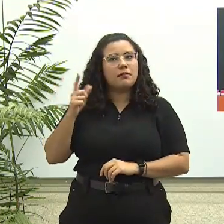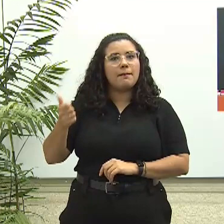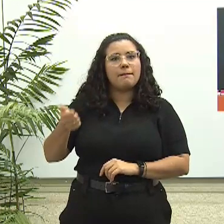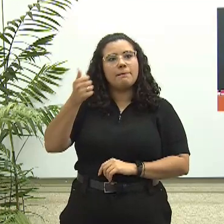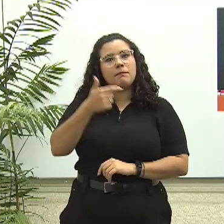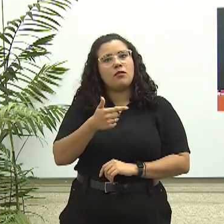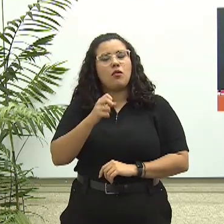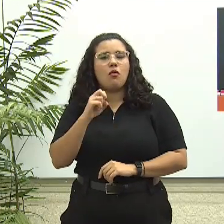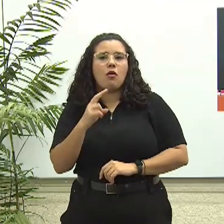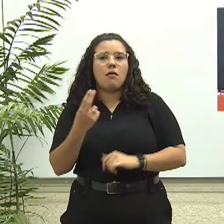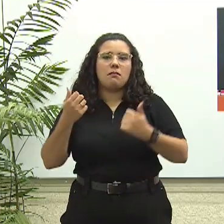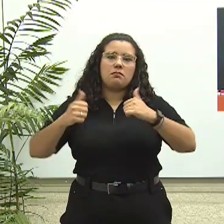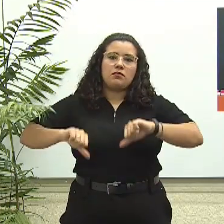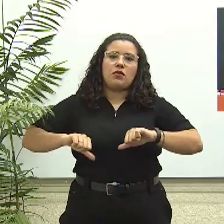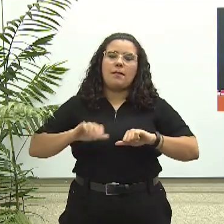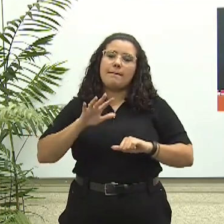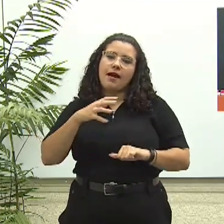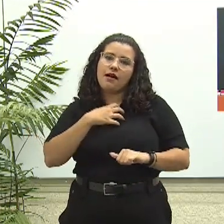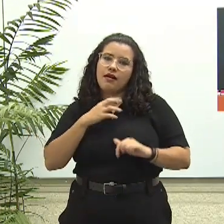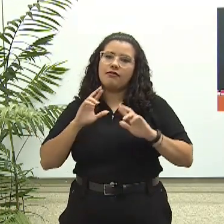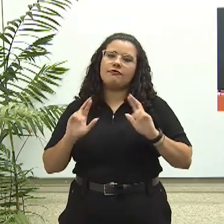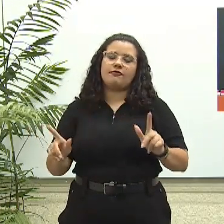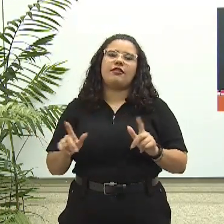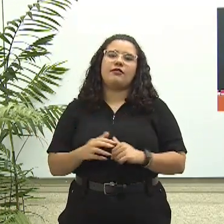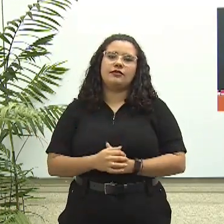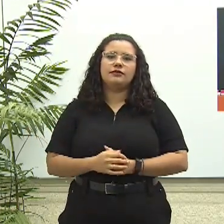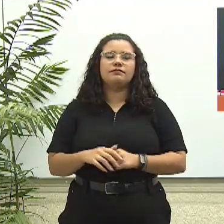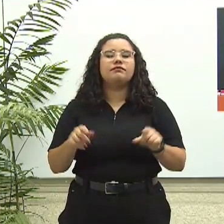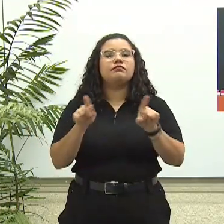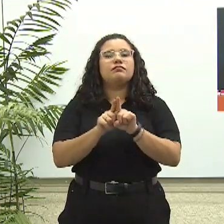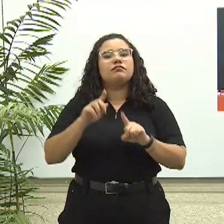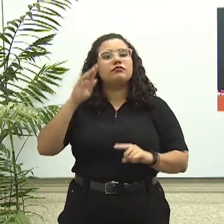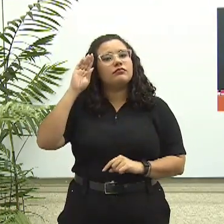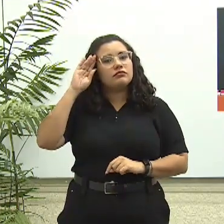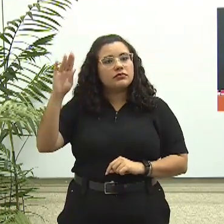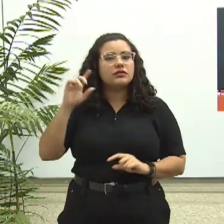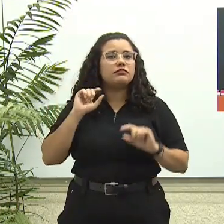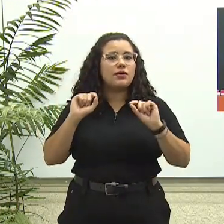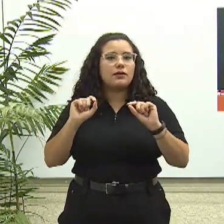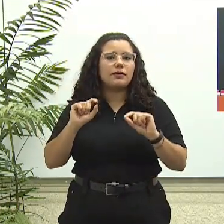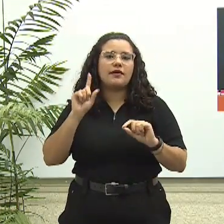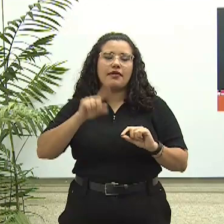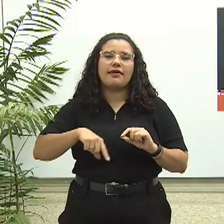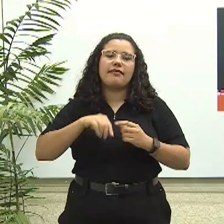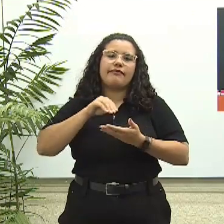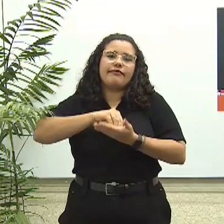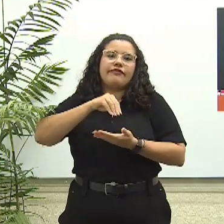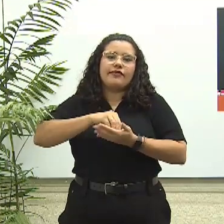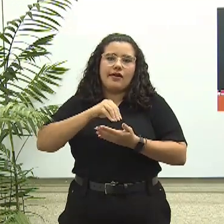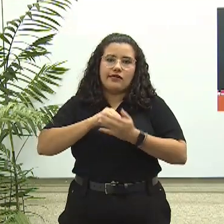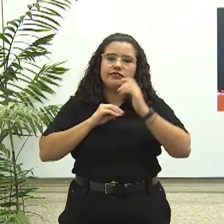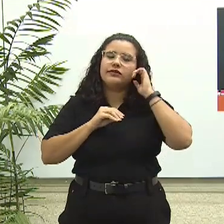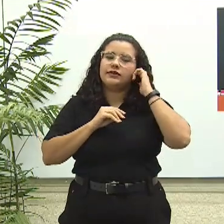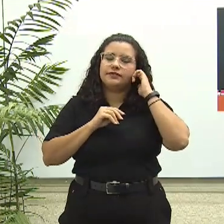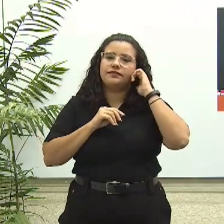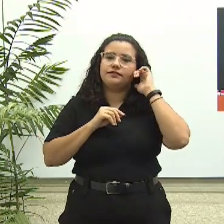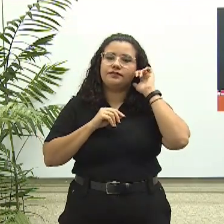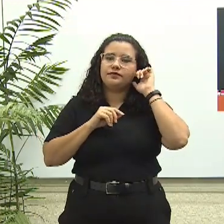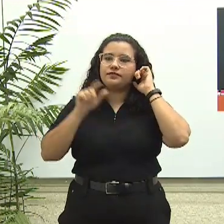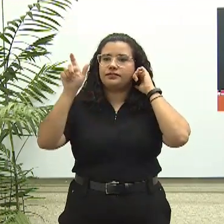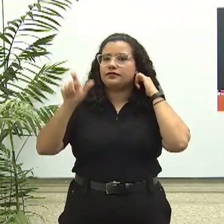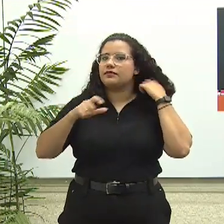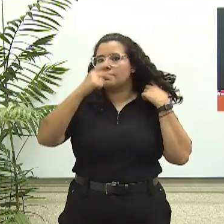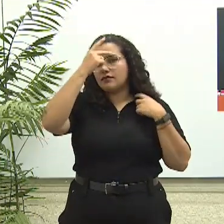ou pior mas é diferente e principalmente na precarização da do docente